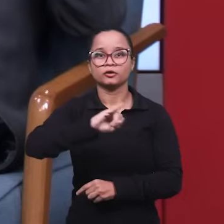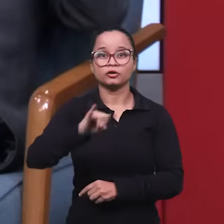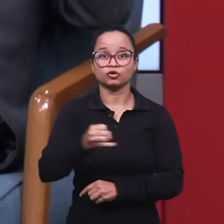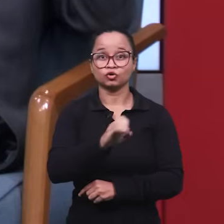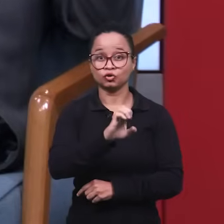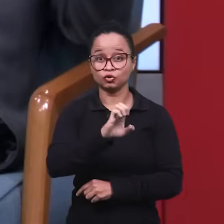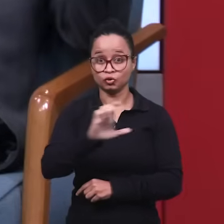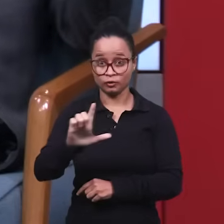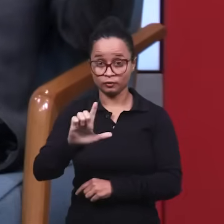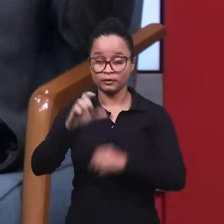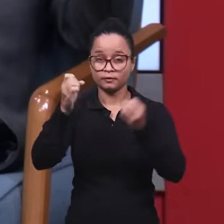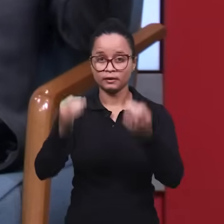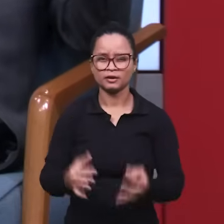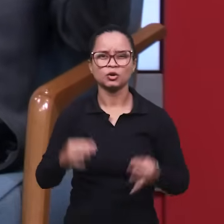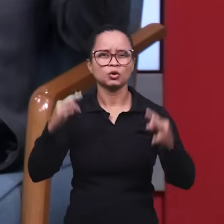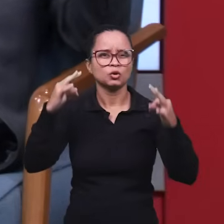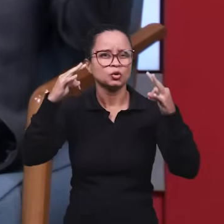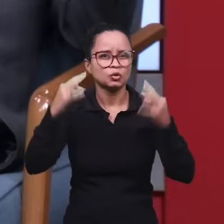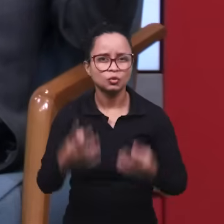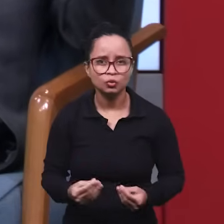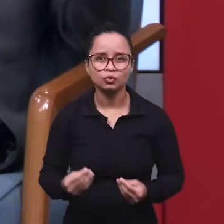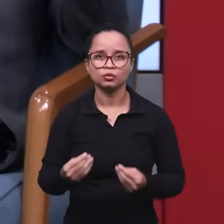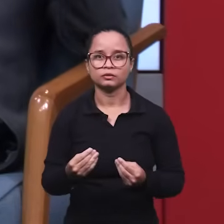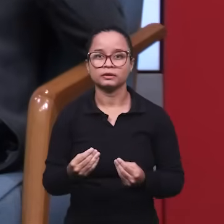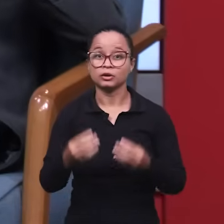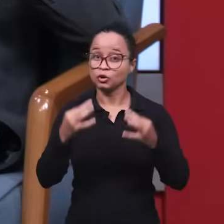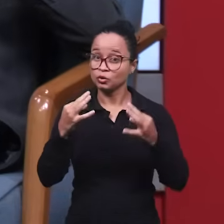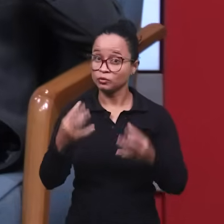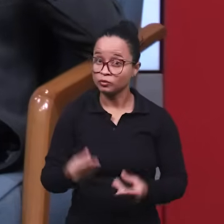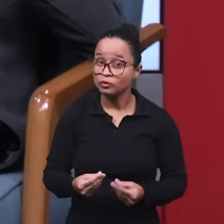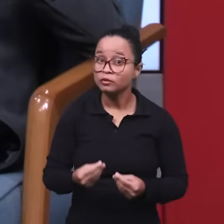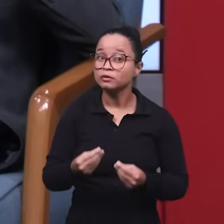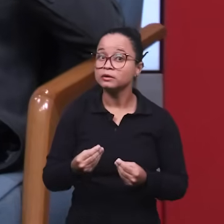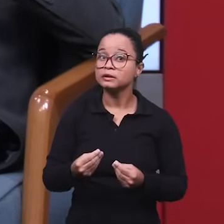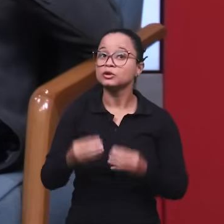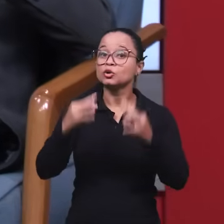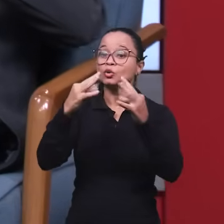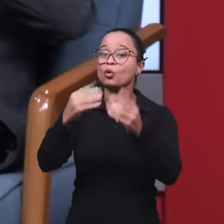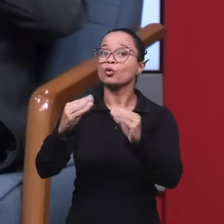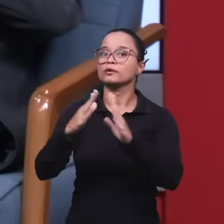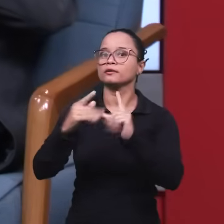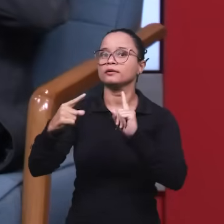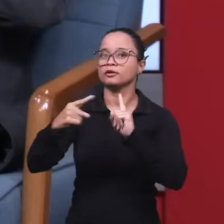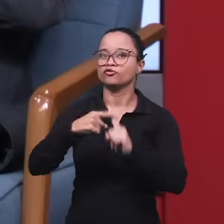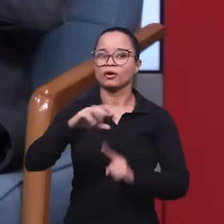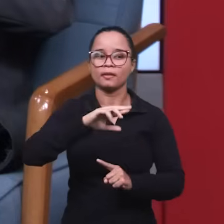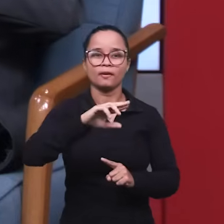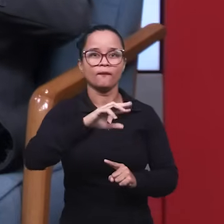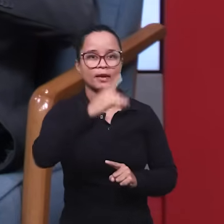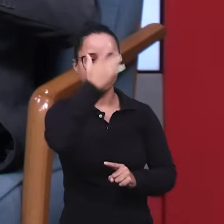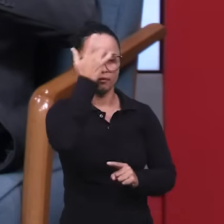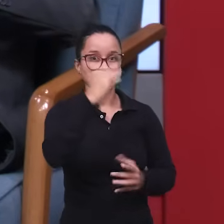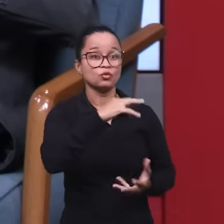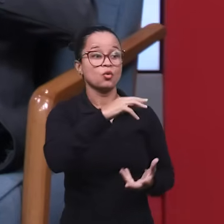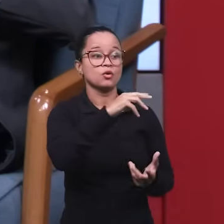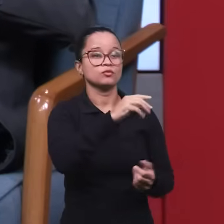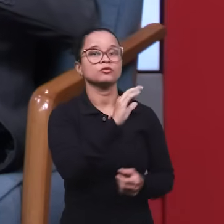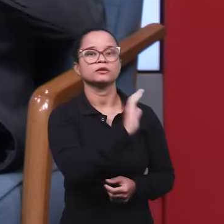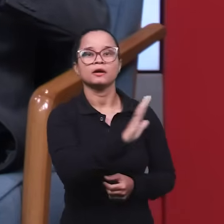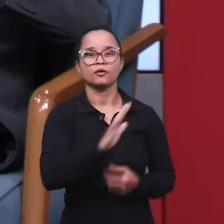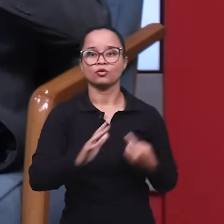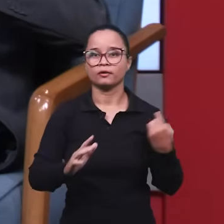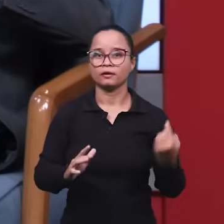sobre todas as pessoas do mundo, crentes e não crentes, não, sobre toda a carne, sobre toda a igreja,